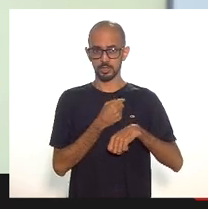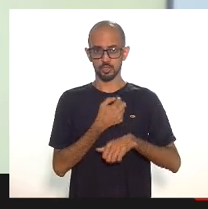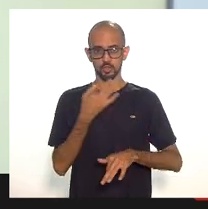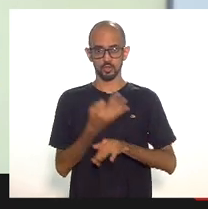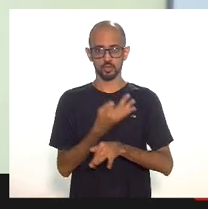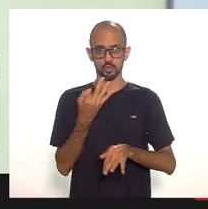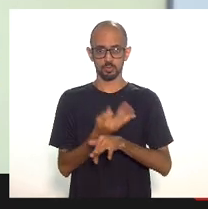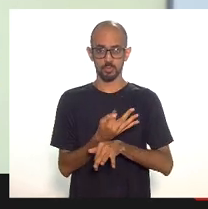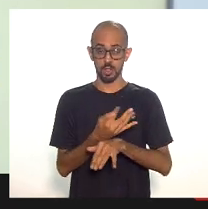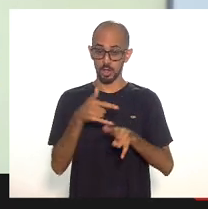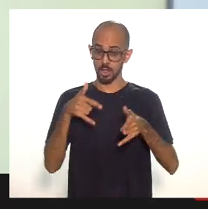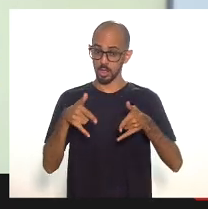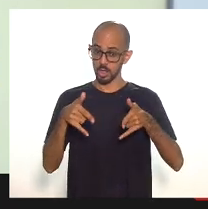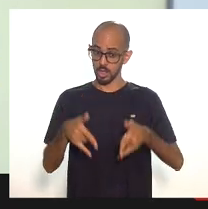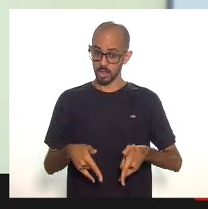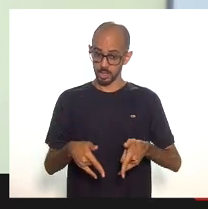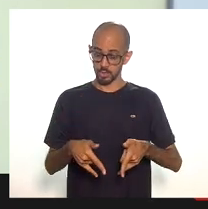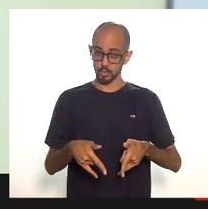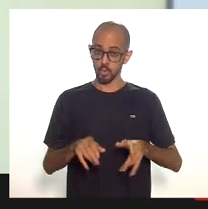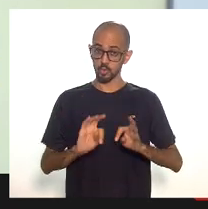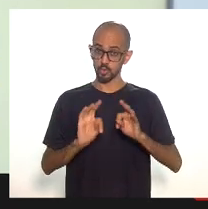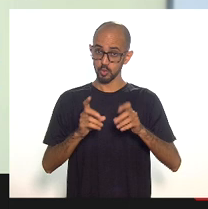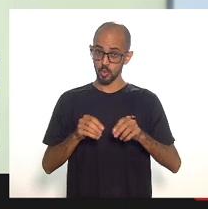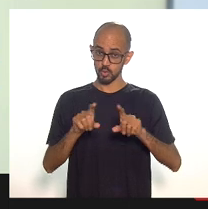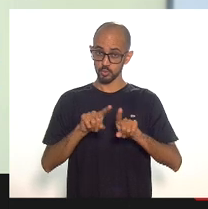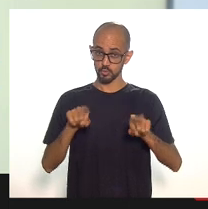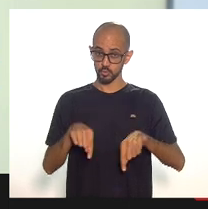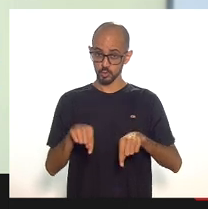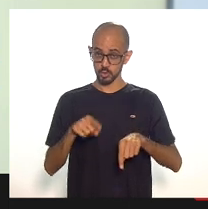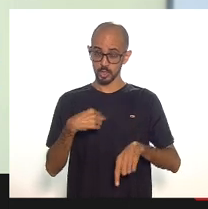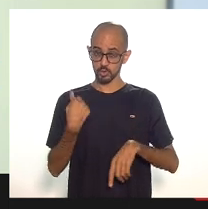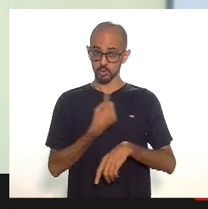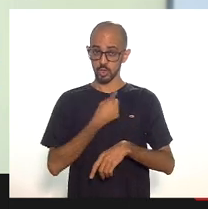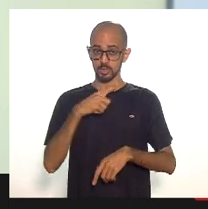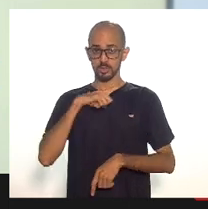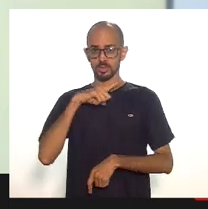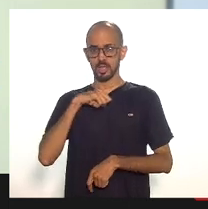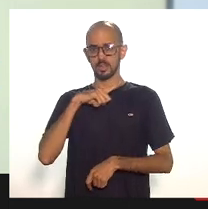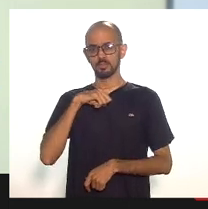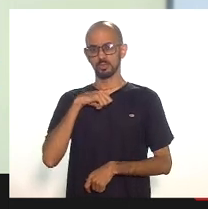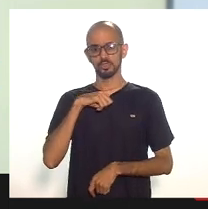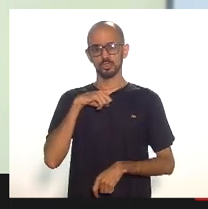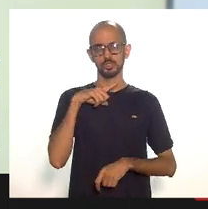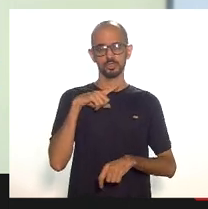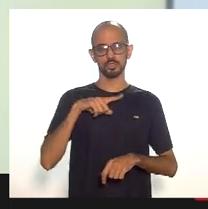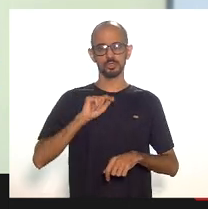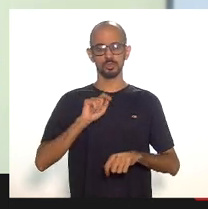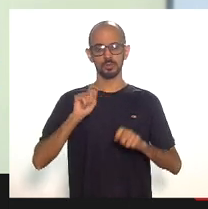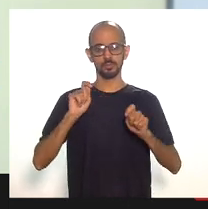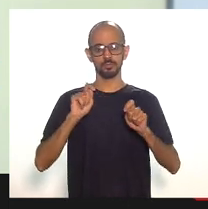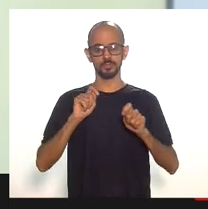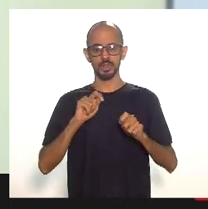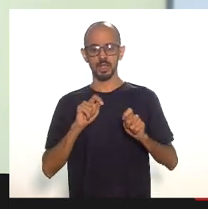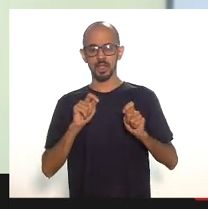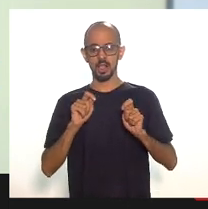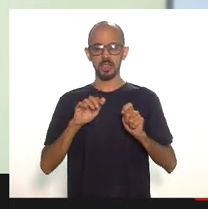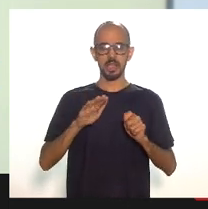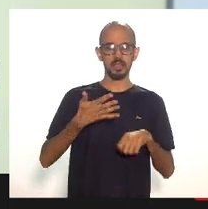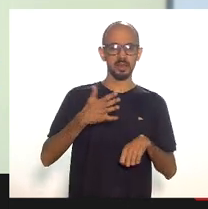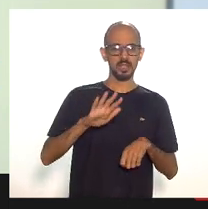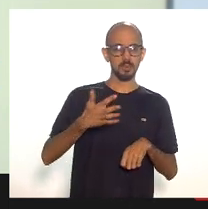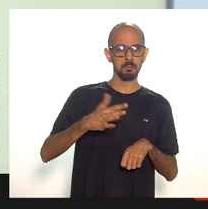em condições com o RH que nós dispomos, nós chegaríamos em torno